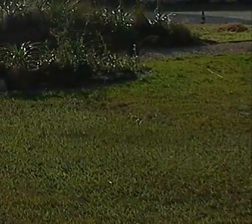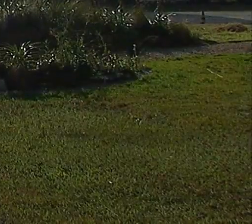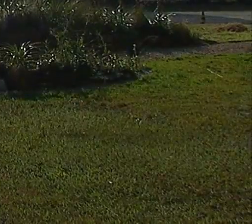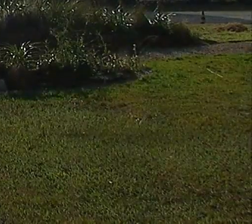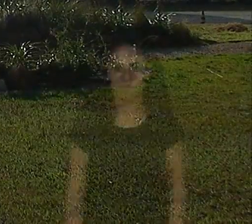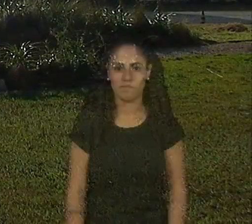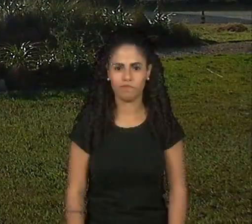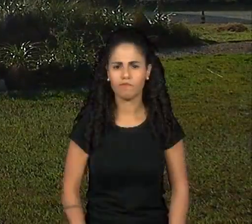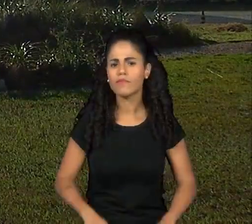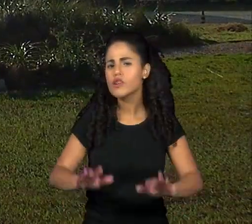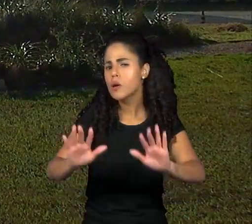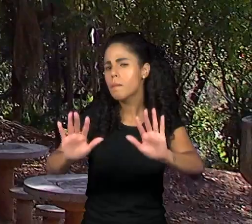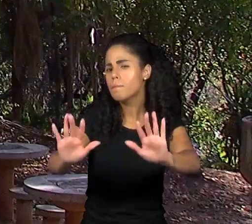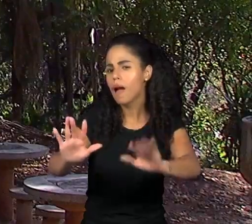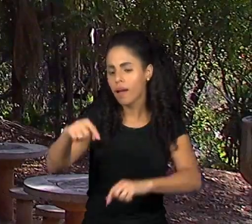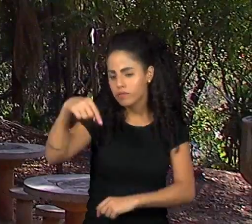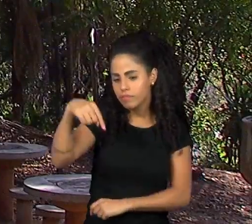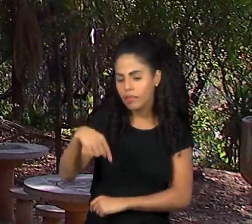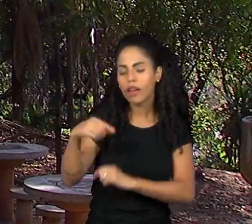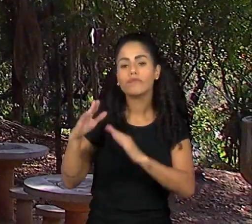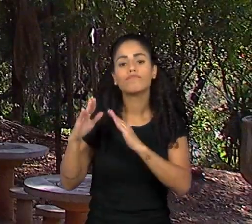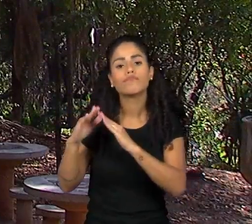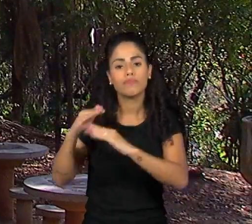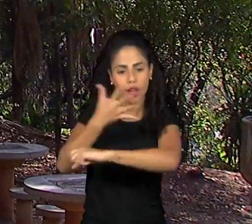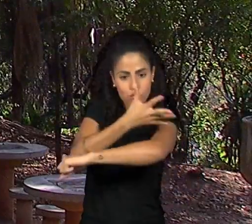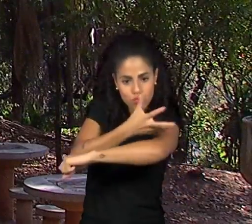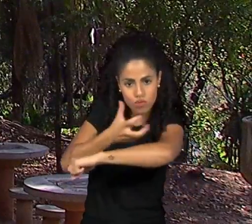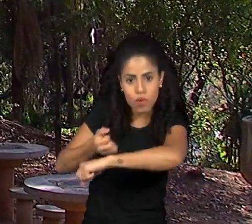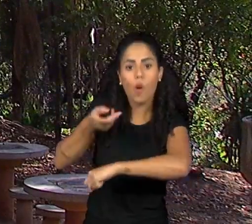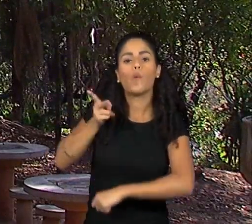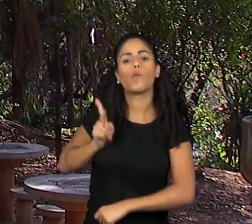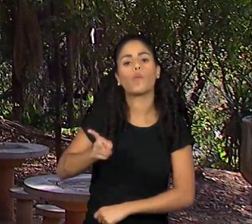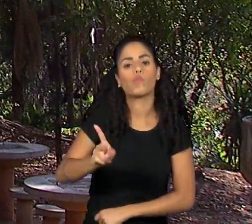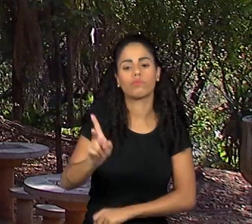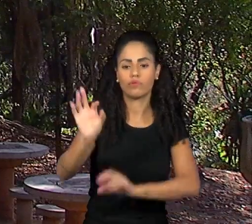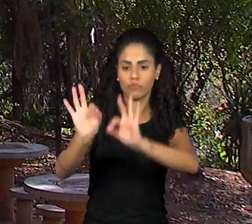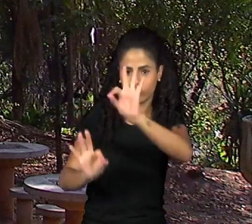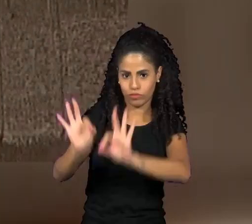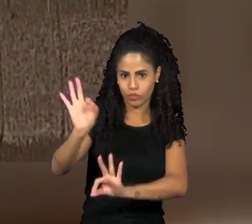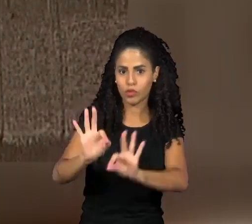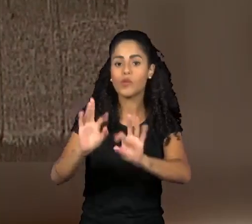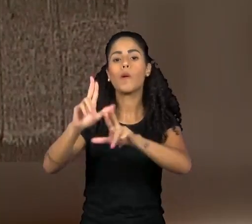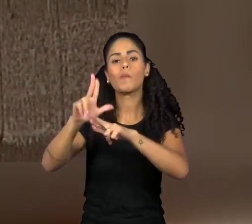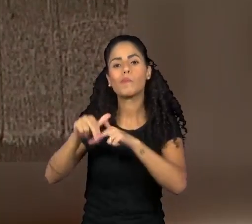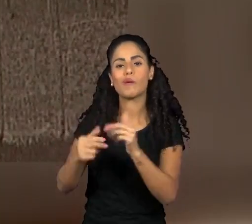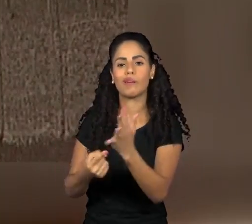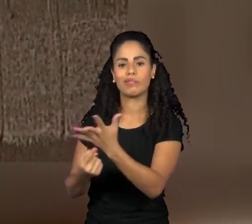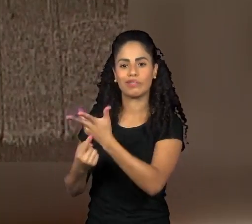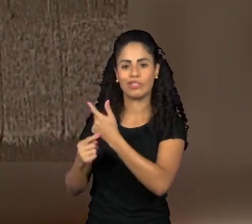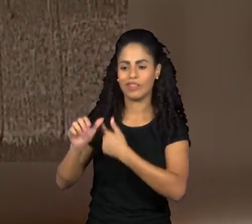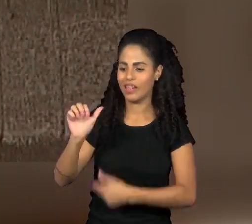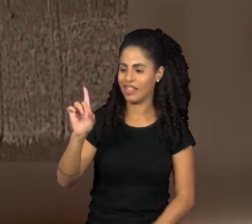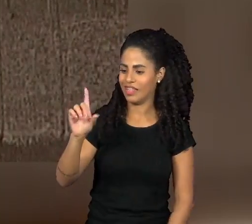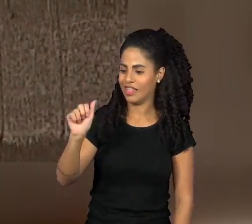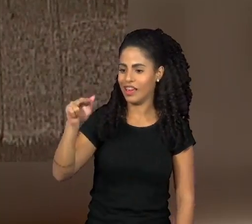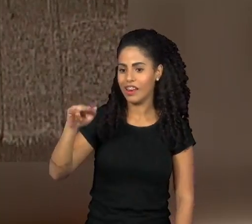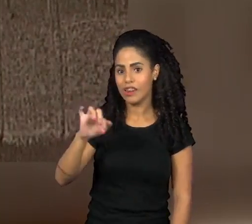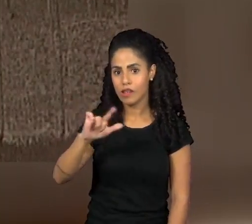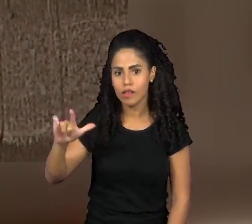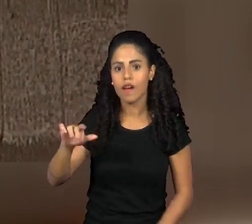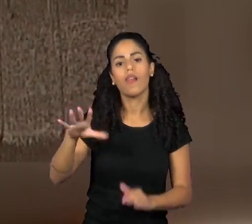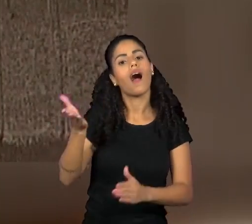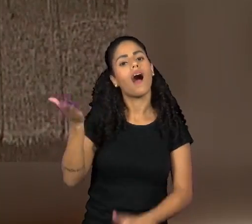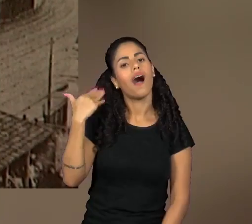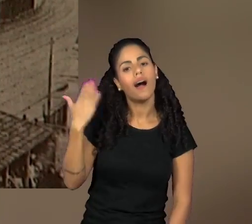Mas aqui na Casa das Caldeiras, o Cerrado sobrevive graças ao trabalho do artista. A construção da década de 20 do